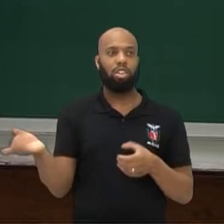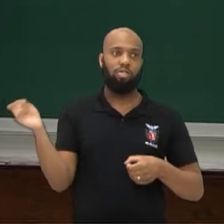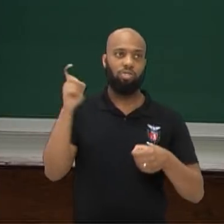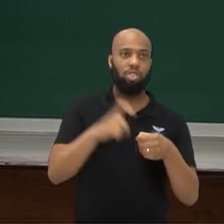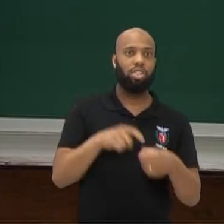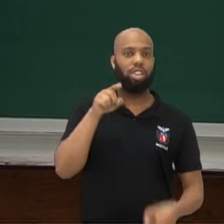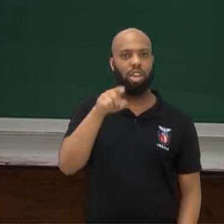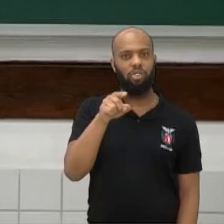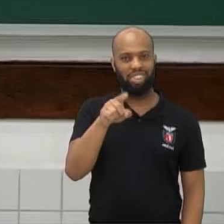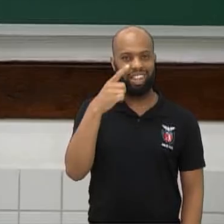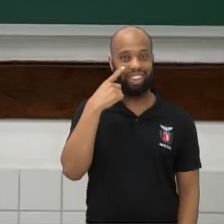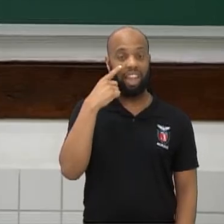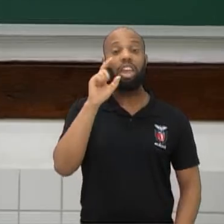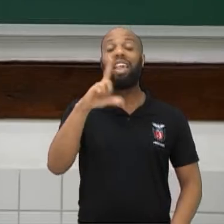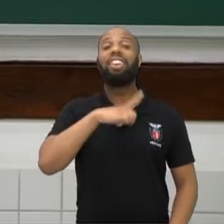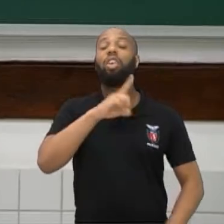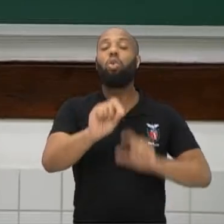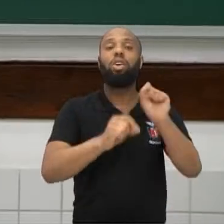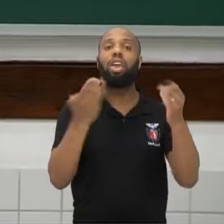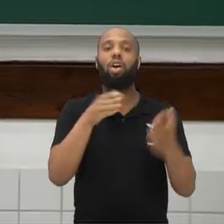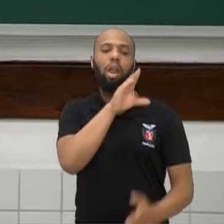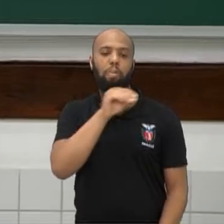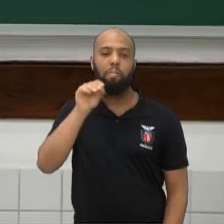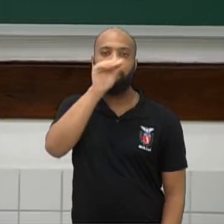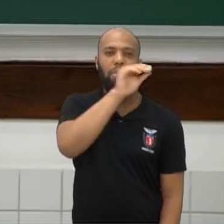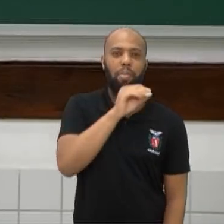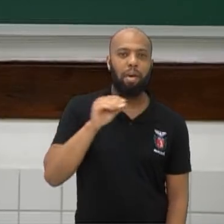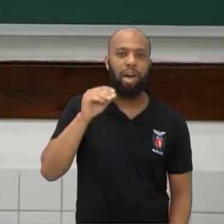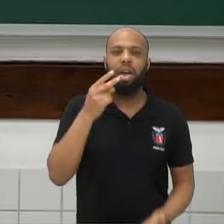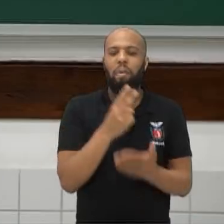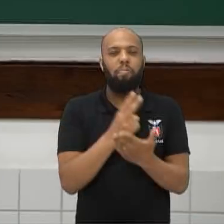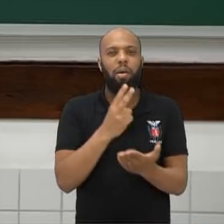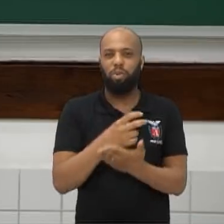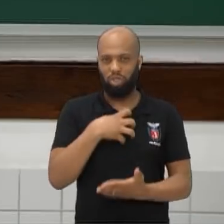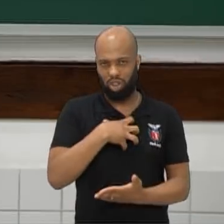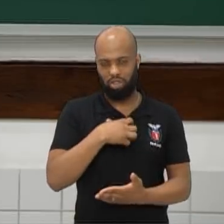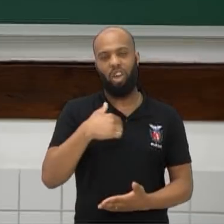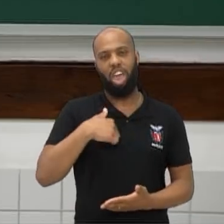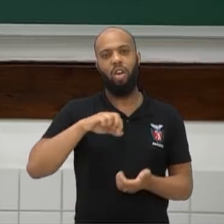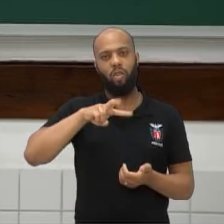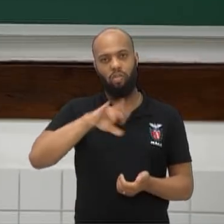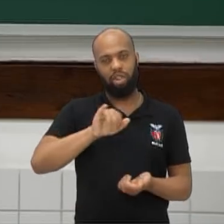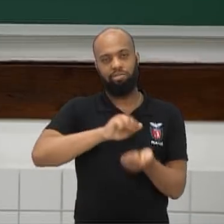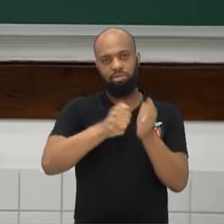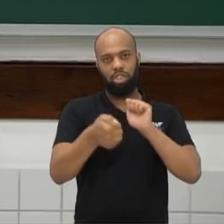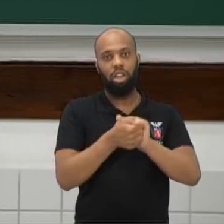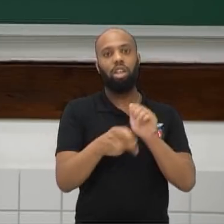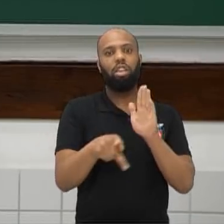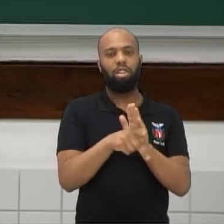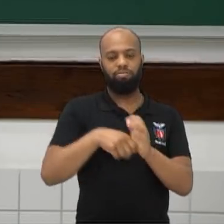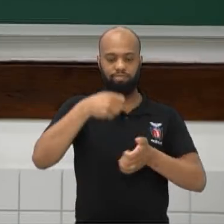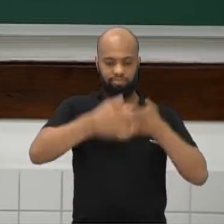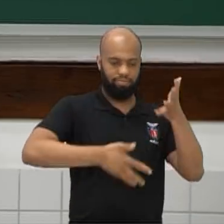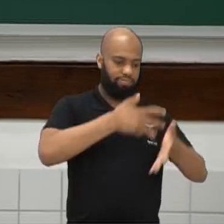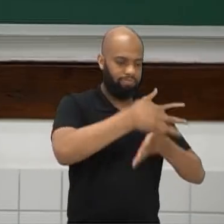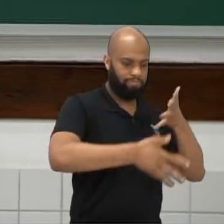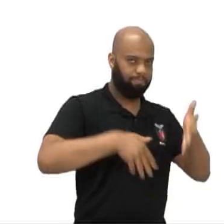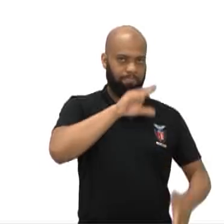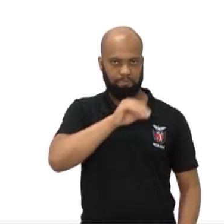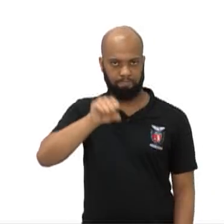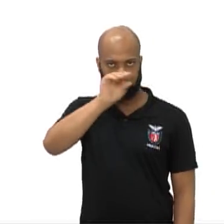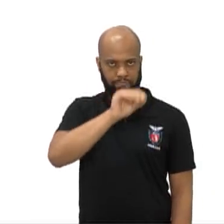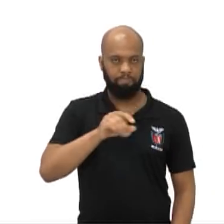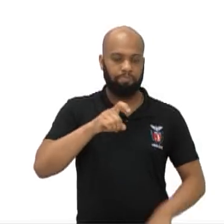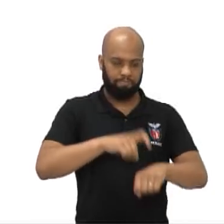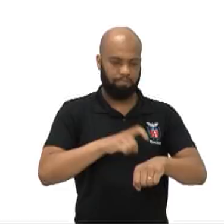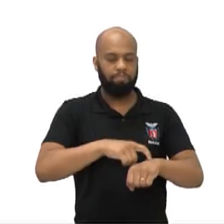agora para vocês poderem ouvir, né, essa mesma narrativa na linguagem oral, na linguagem falada.